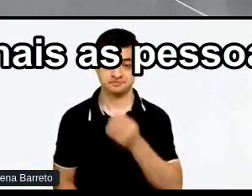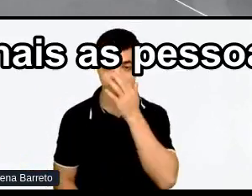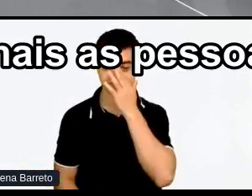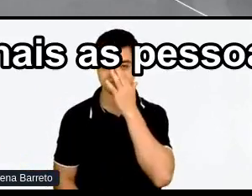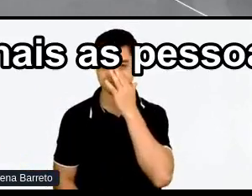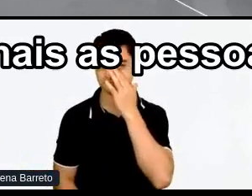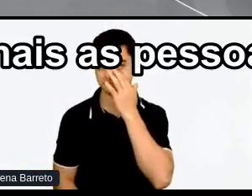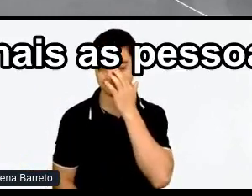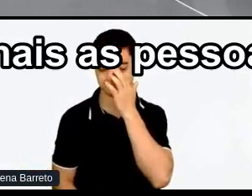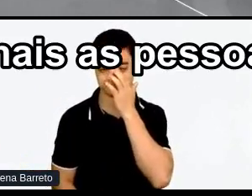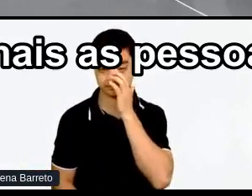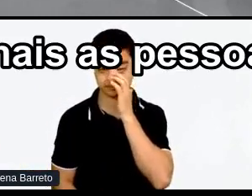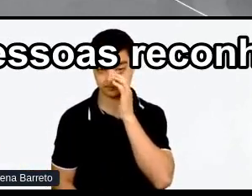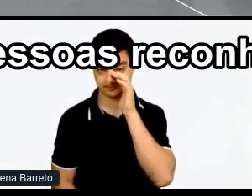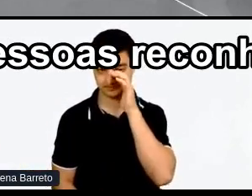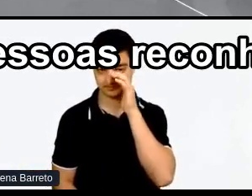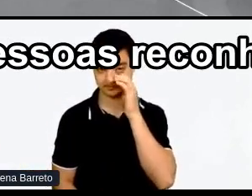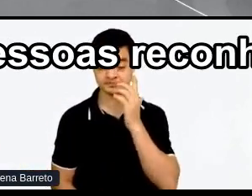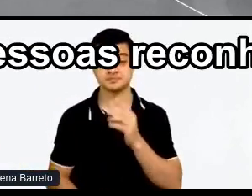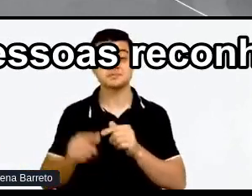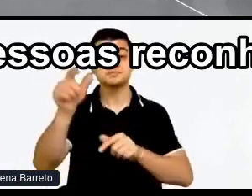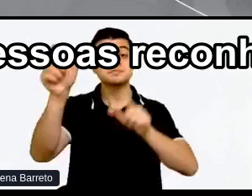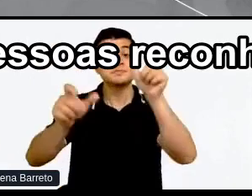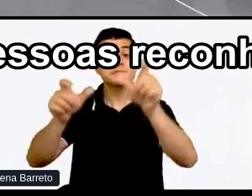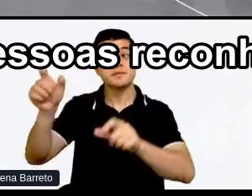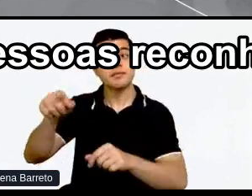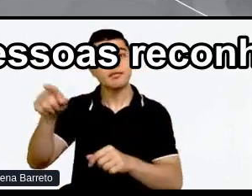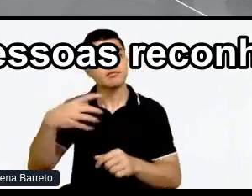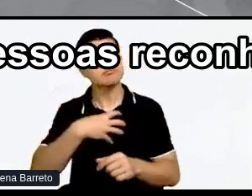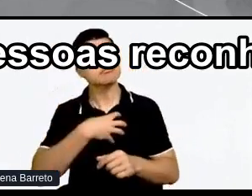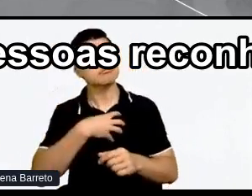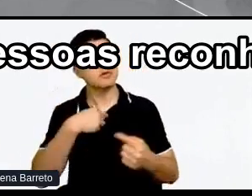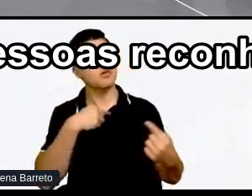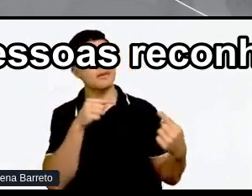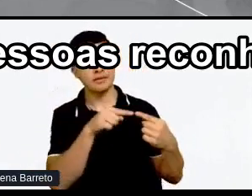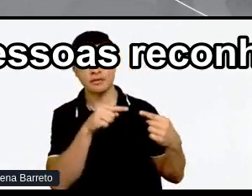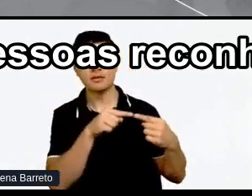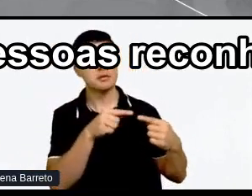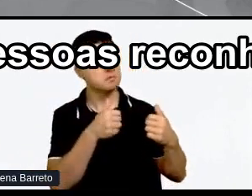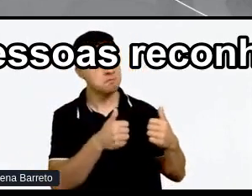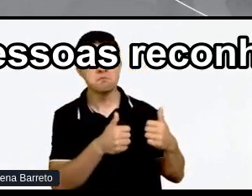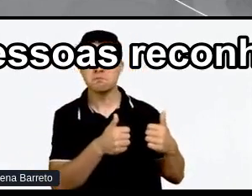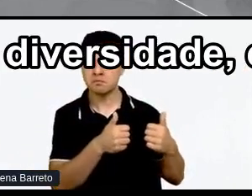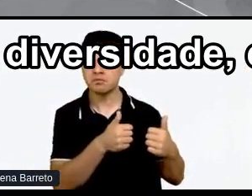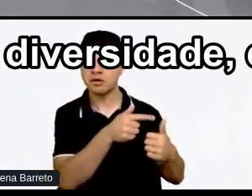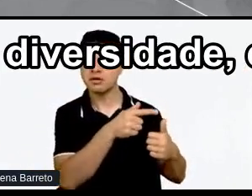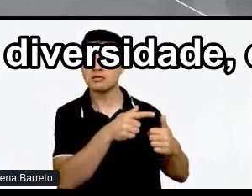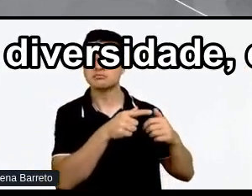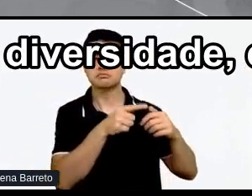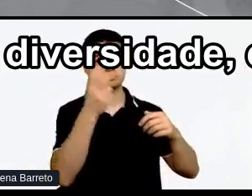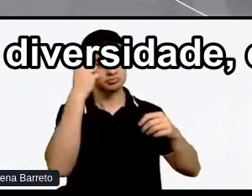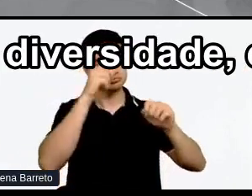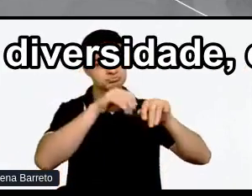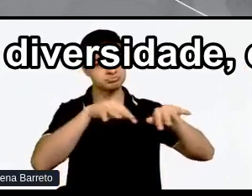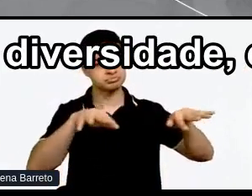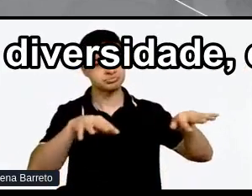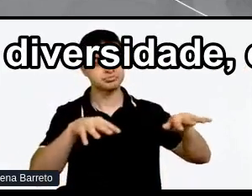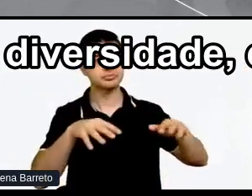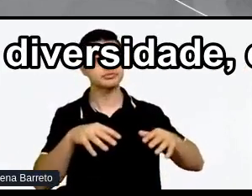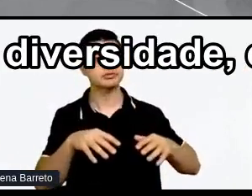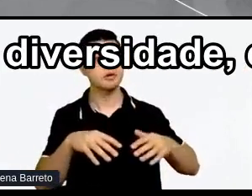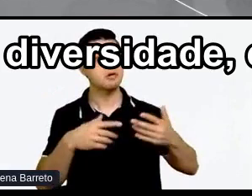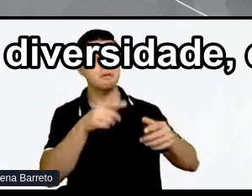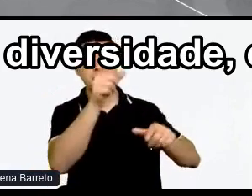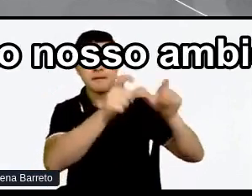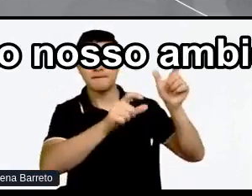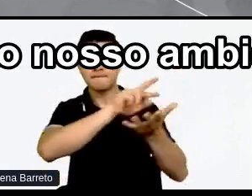Quanto mais as pessoas se sentirem em casa, quanto mais as pessoas reconhecerem esses rostos diferentes, essa